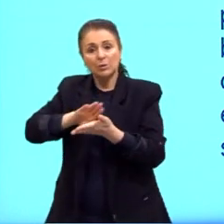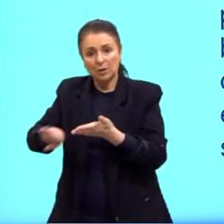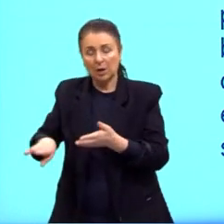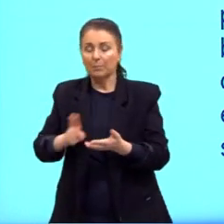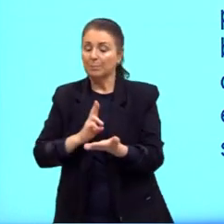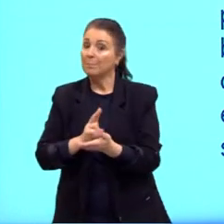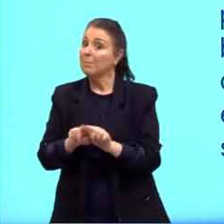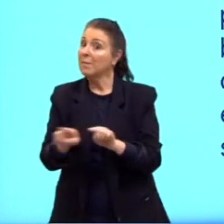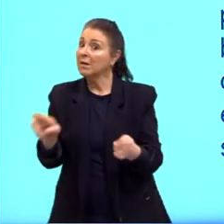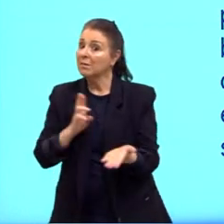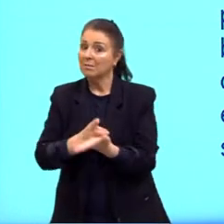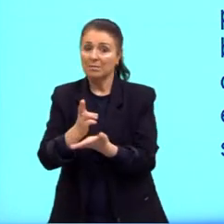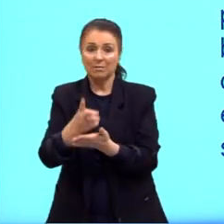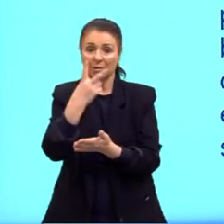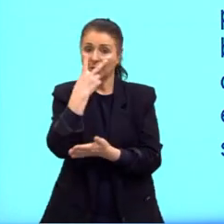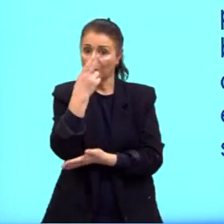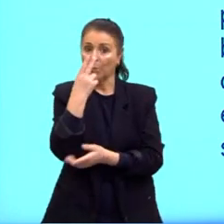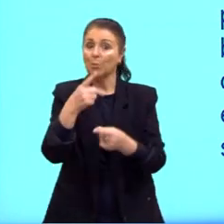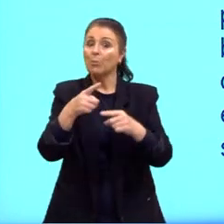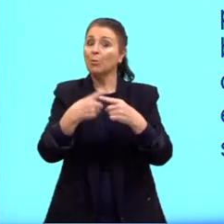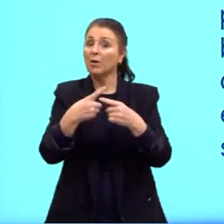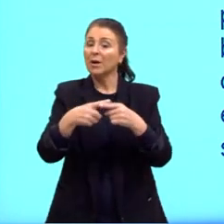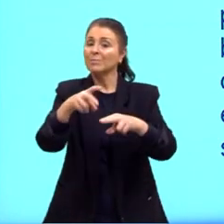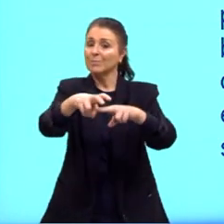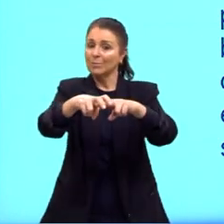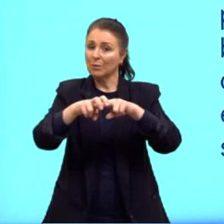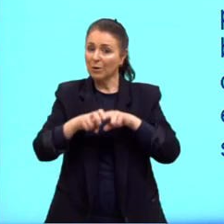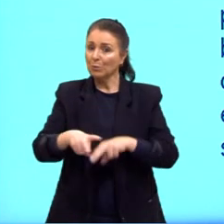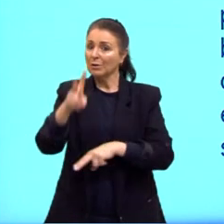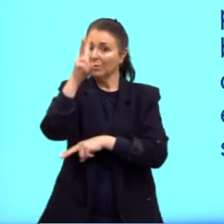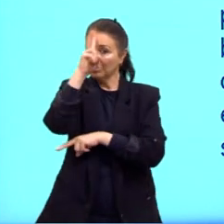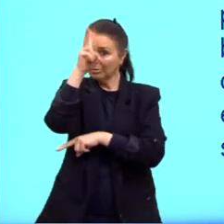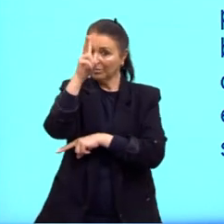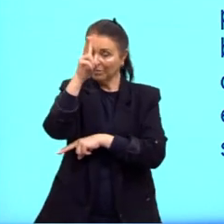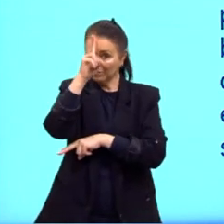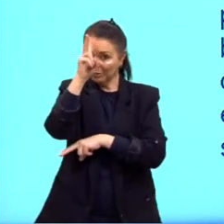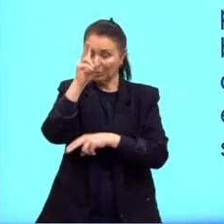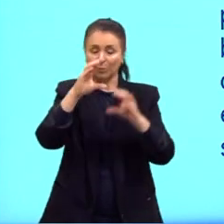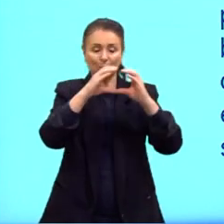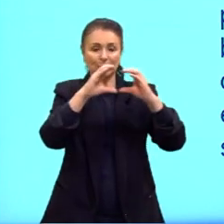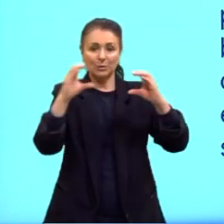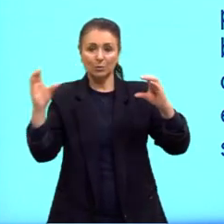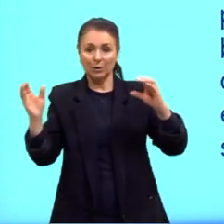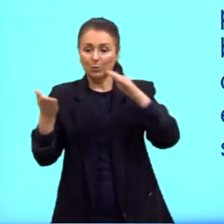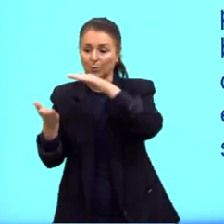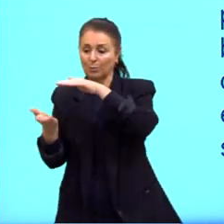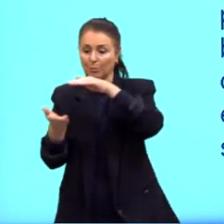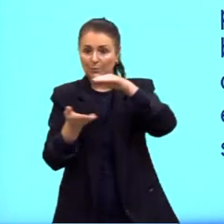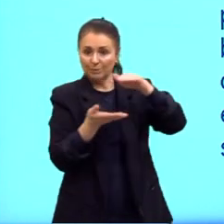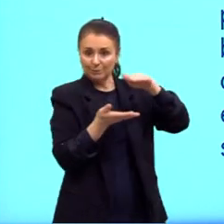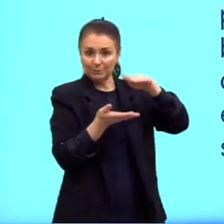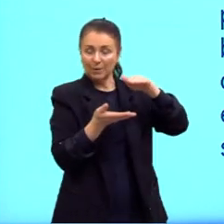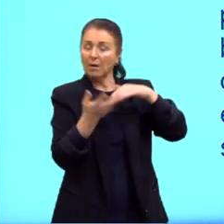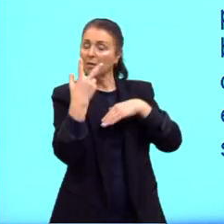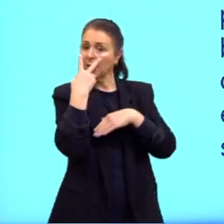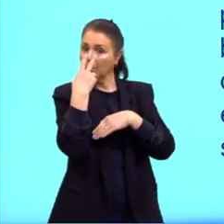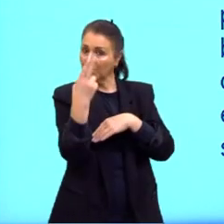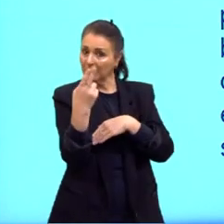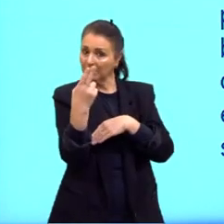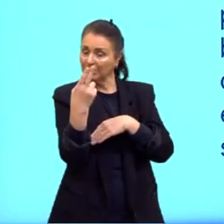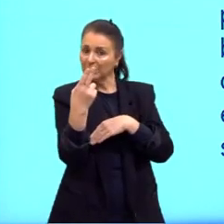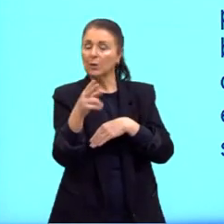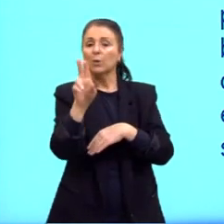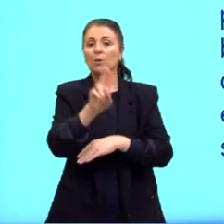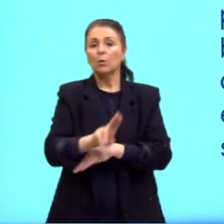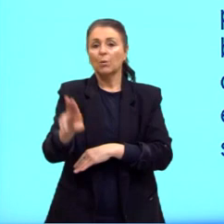porque por causa da tensão é a tensão no circuito em paralelo como a gente viu ela vai ser igual